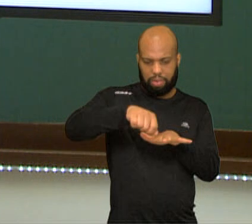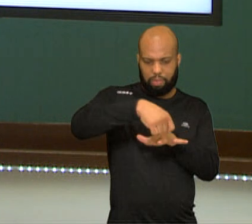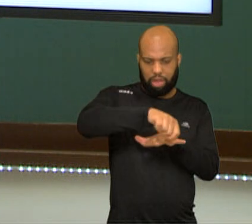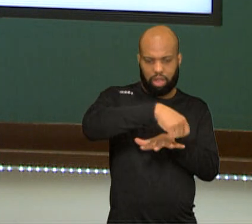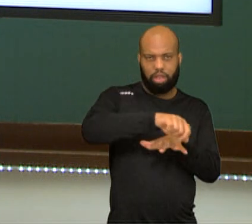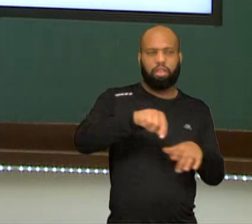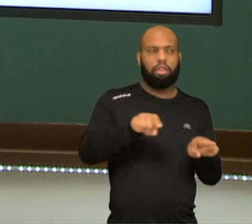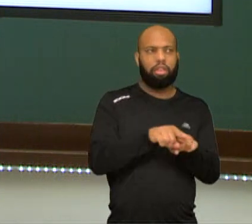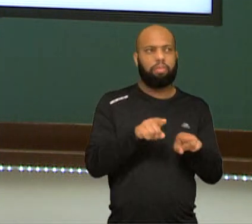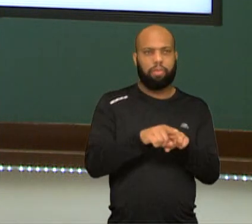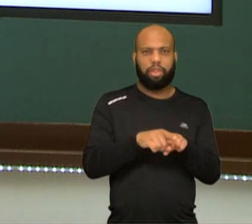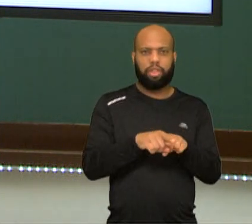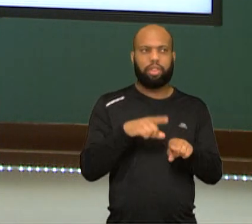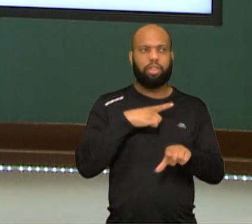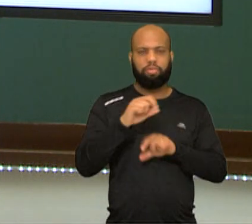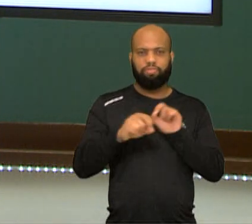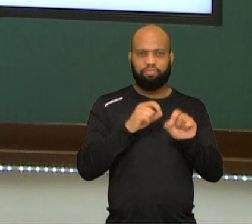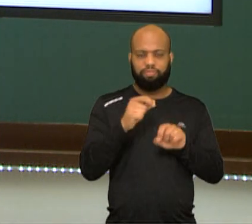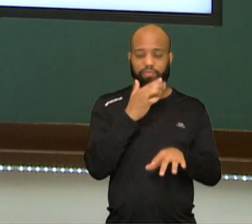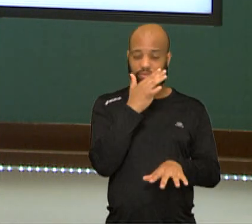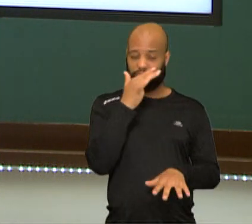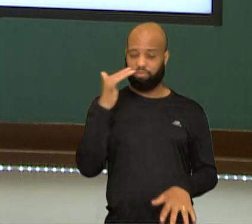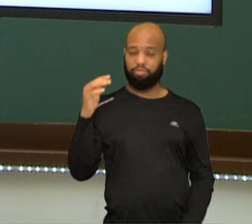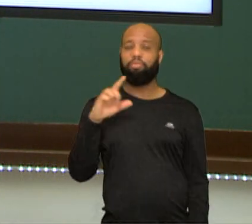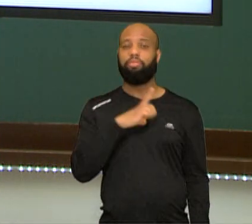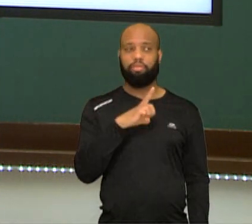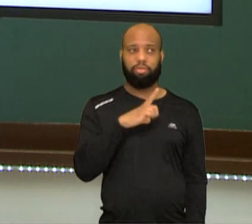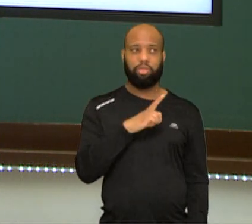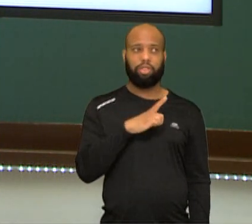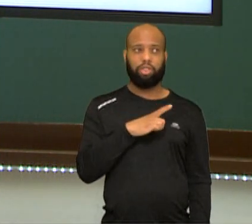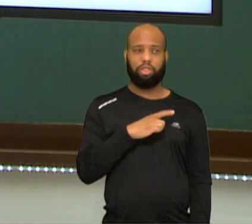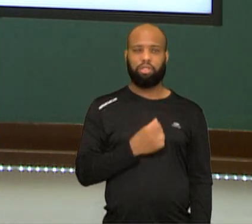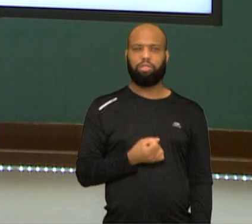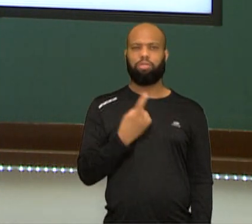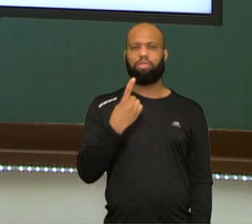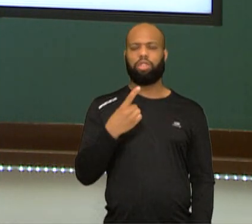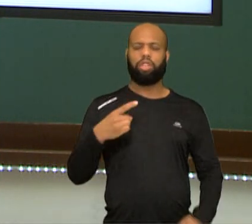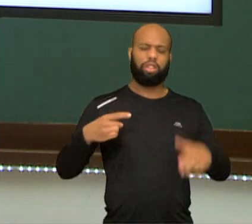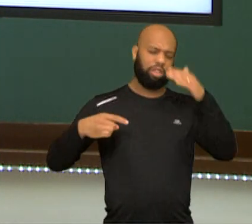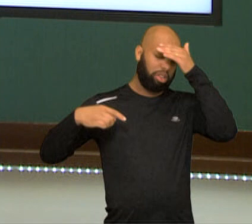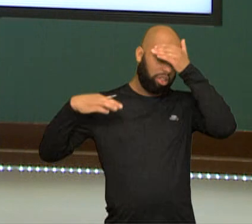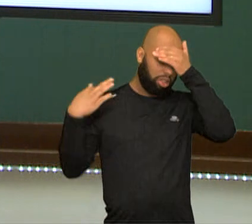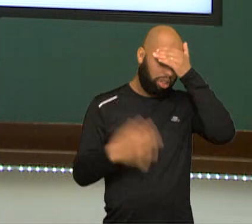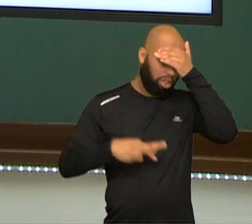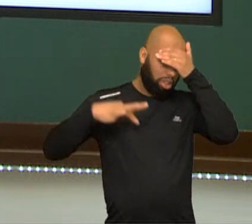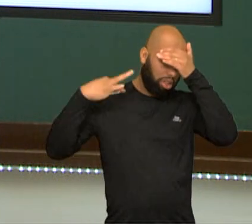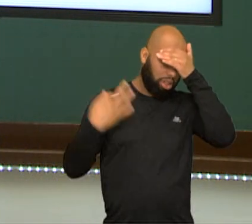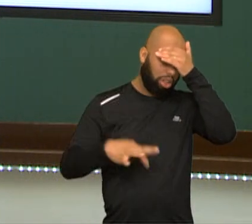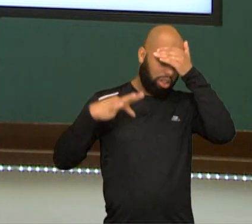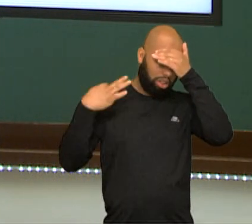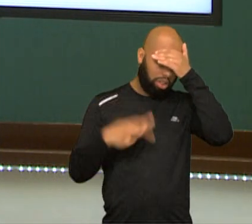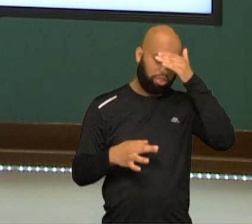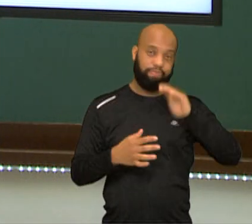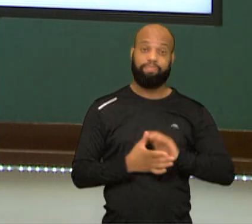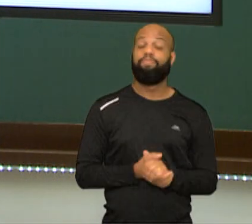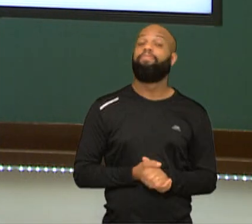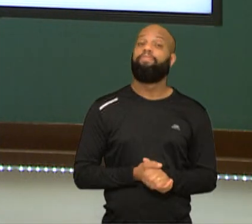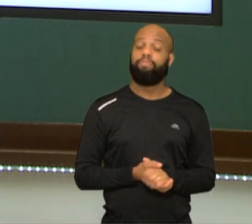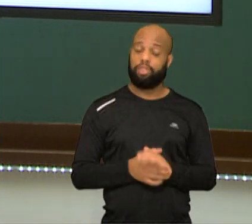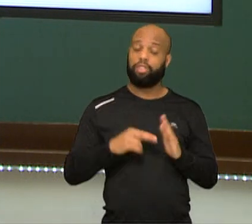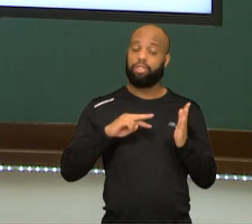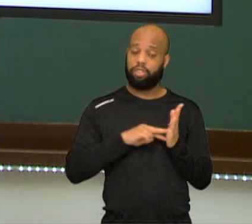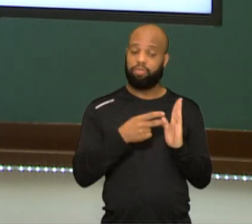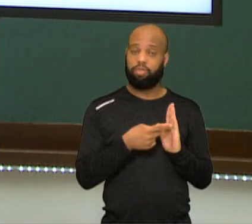professor, olha, e esse cheiro eu fico cheirando muito tempo, ela me dá uma dor de cabeça terrível. Isso não é bom sinal.